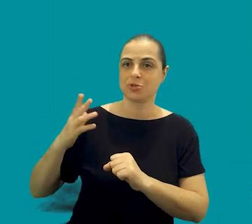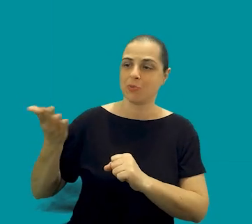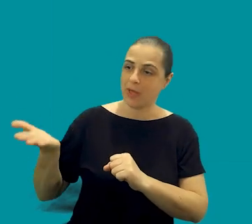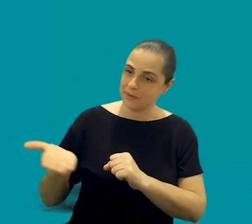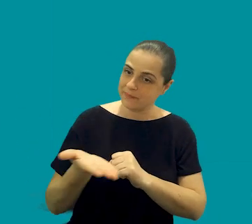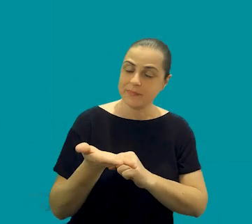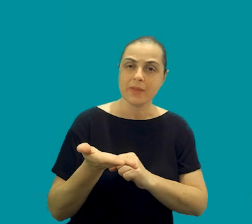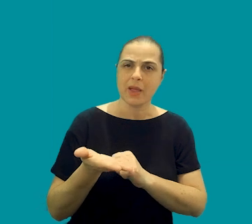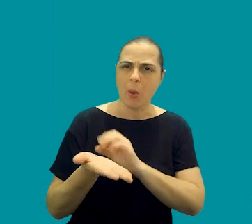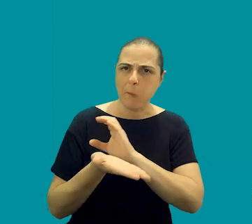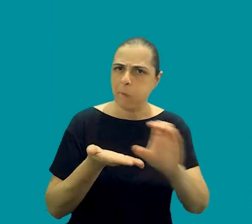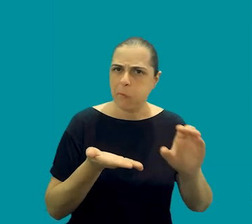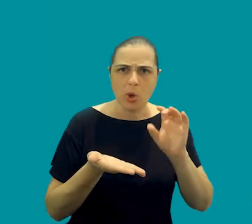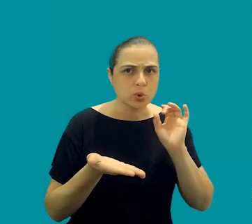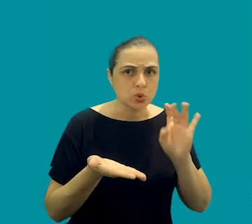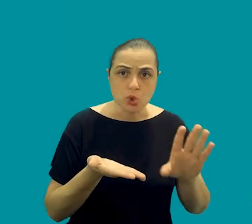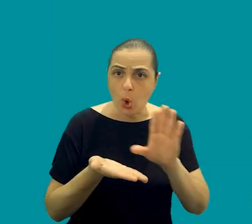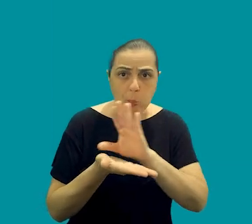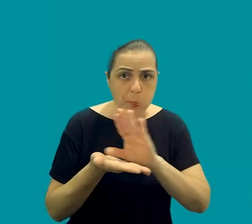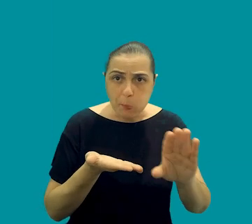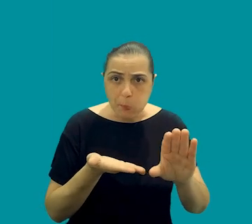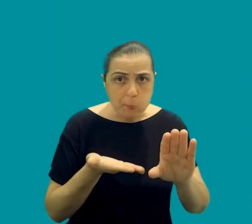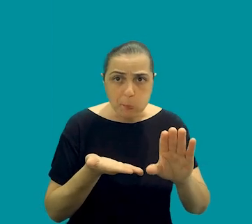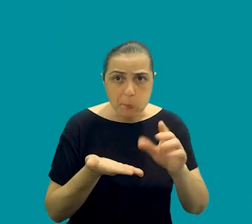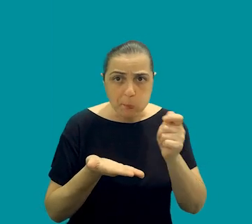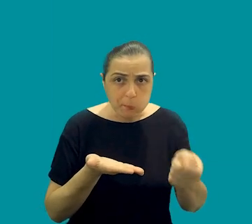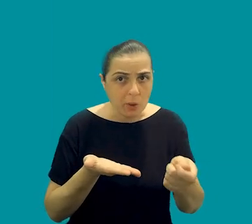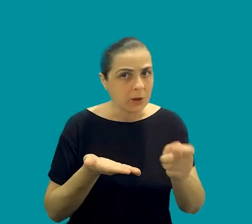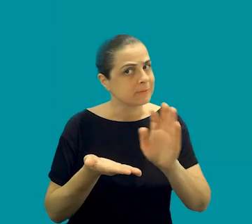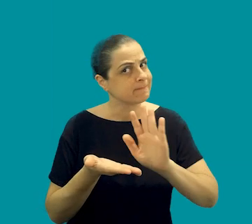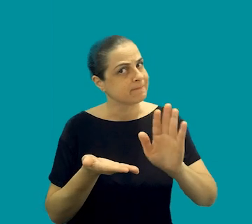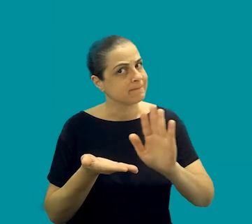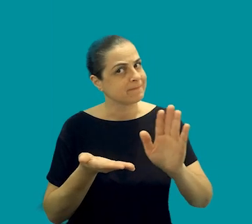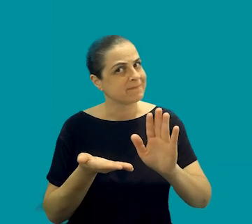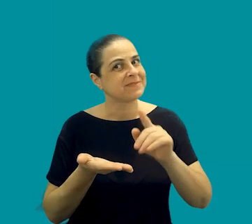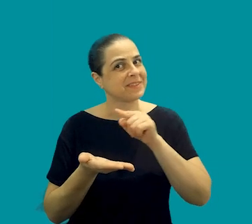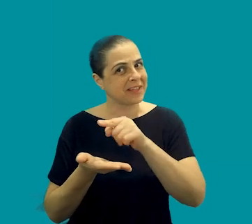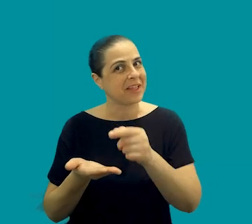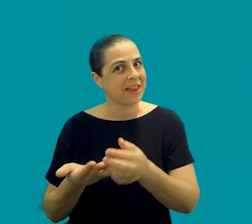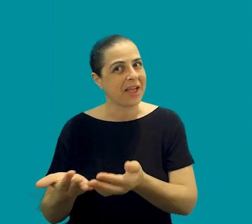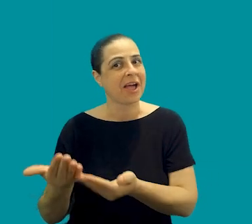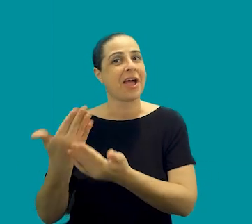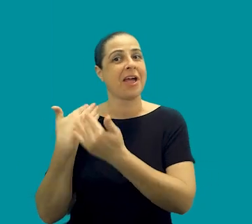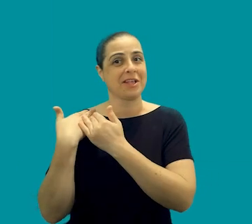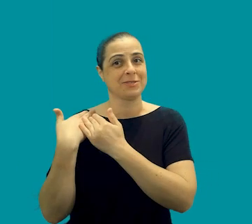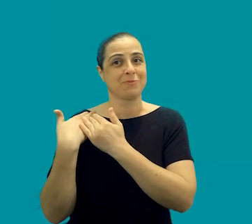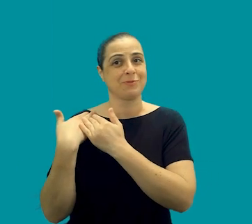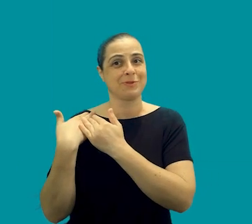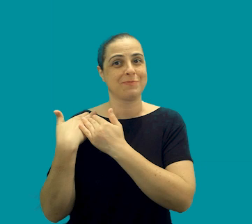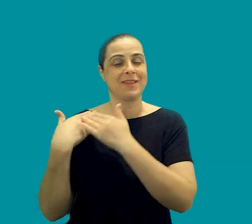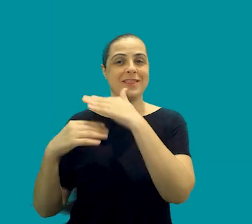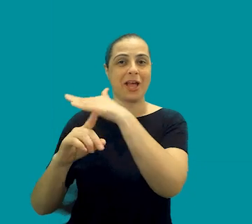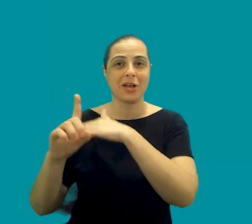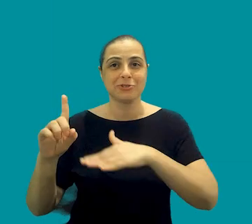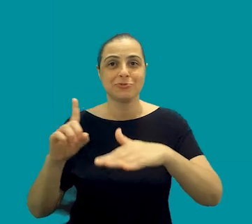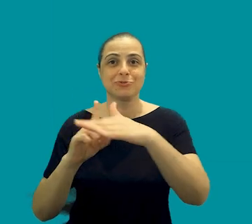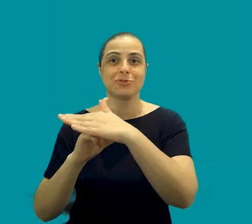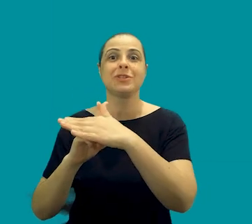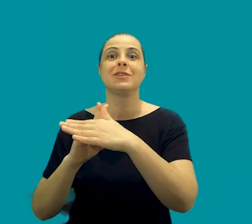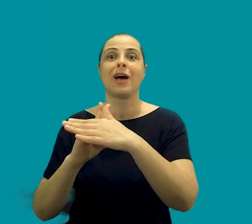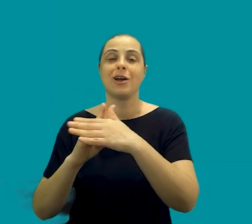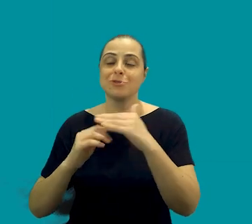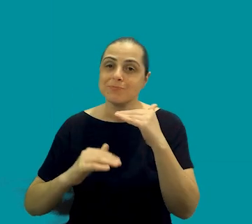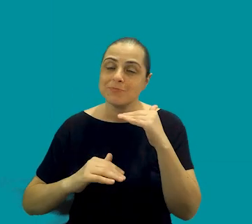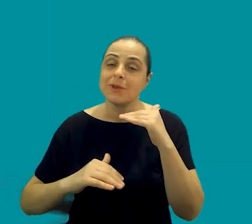programa à luz de uma justiça socioeconômica, à luz de atração, retenção